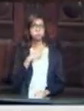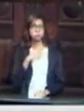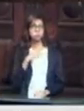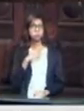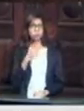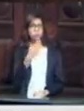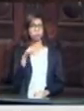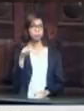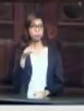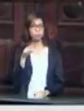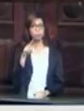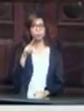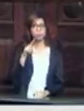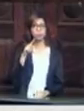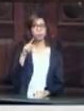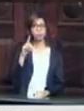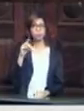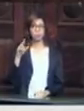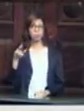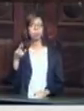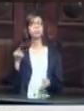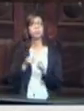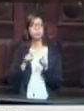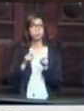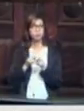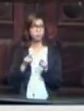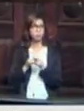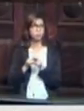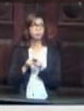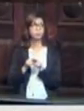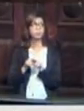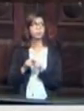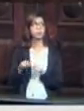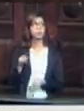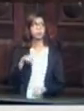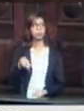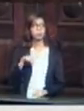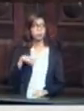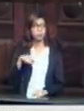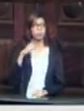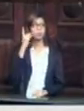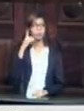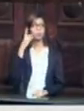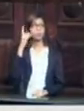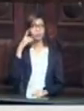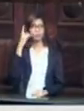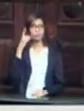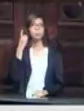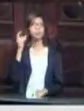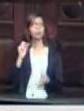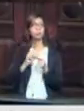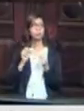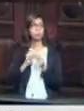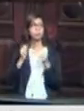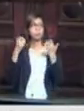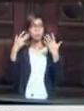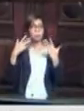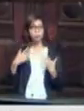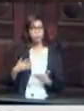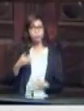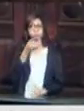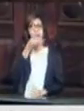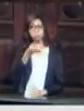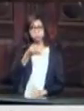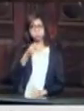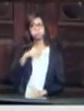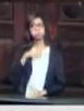outro PDL também do nobre deputado Luiz Paulo Correia. Existia uma sugestão para